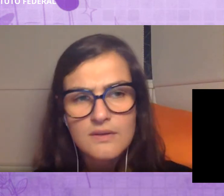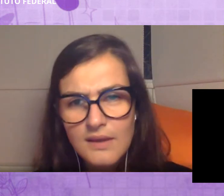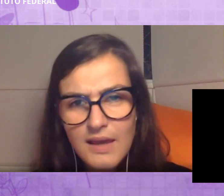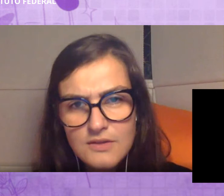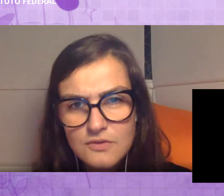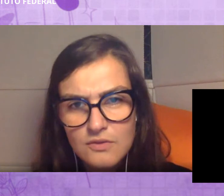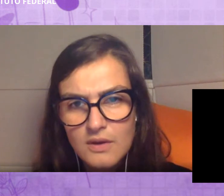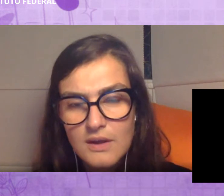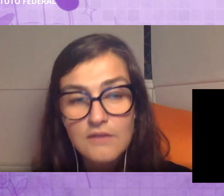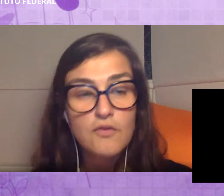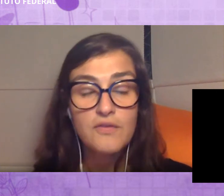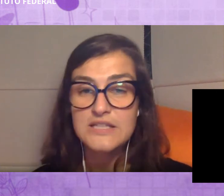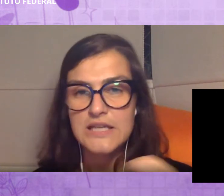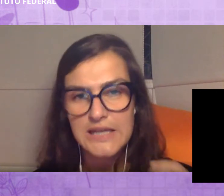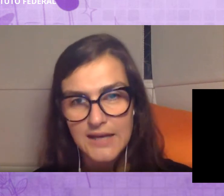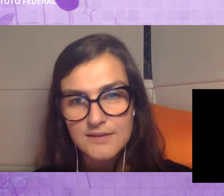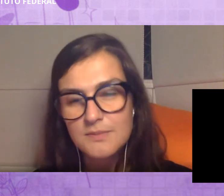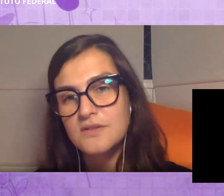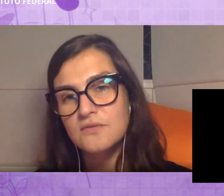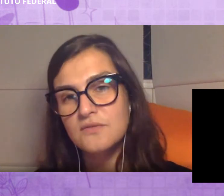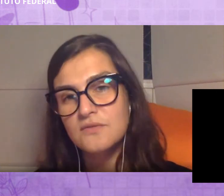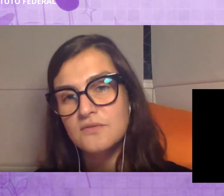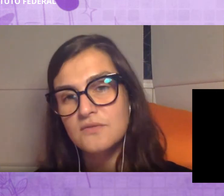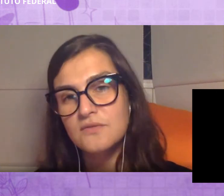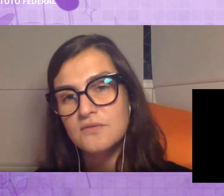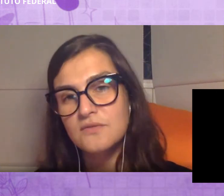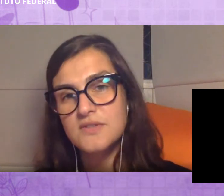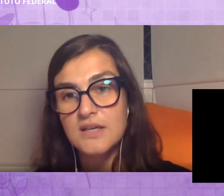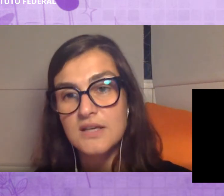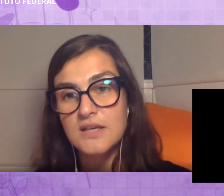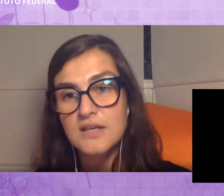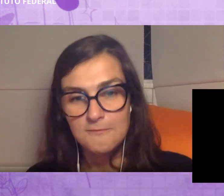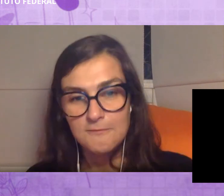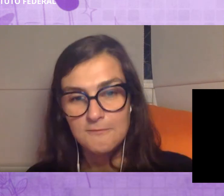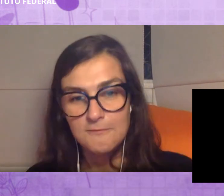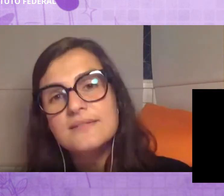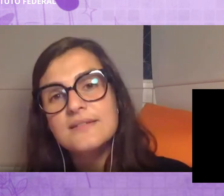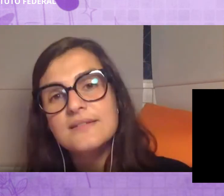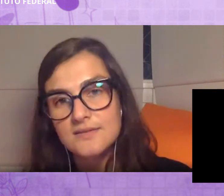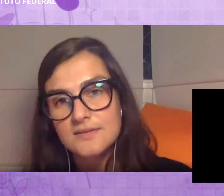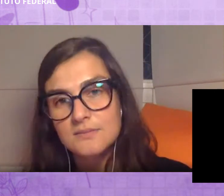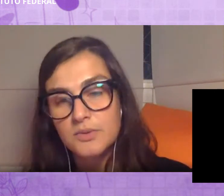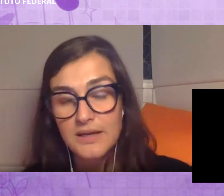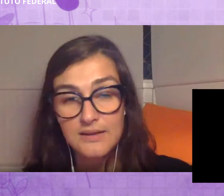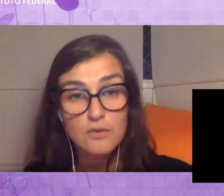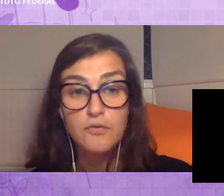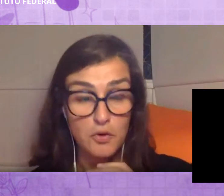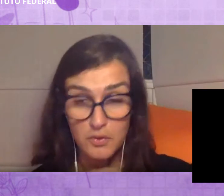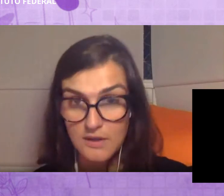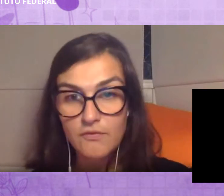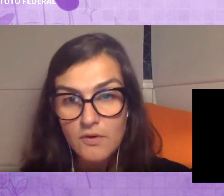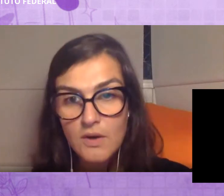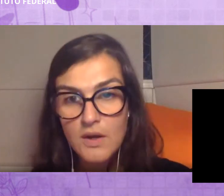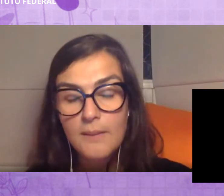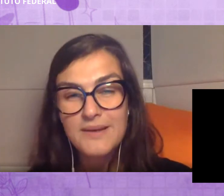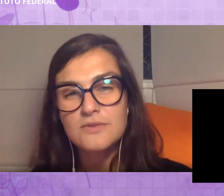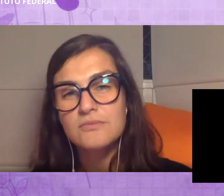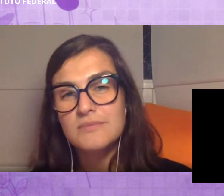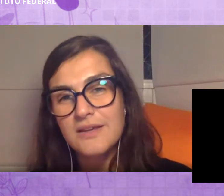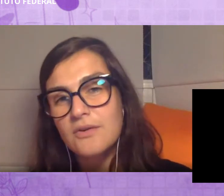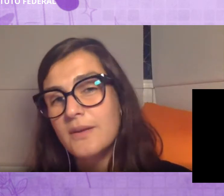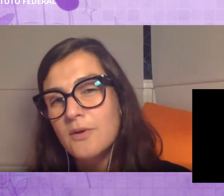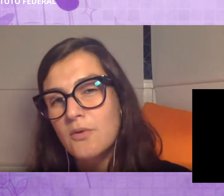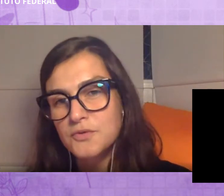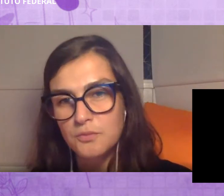vão dizer, o que é isso? E vão ficar indignadas, mas não vão se sentir violentadas. Porque aquilo foi horrível,